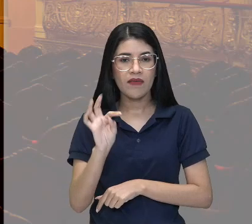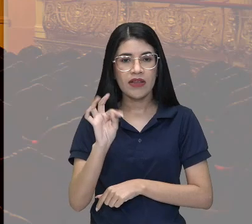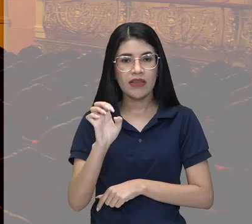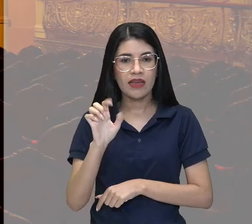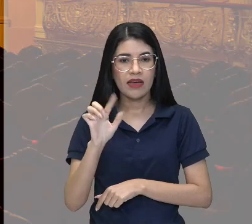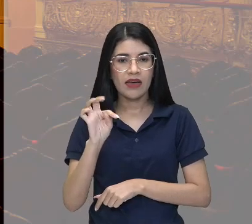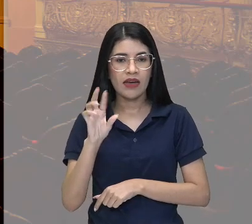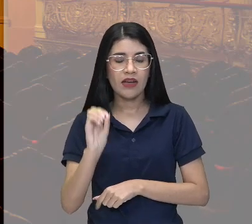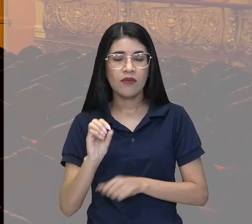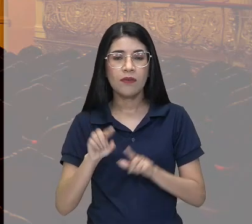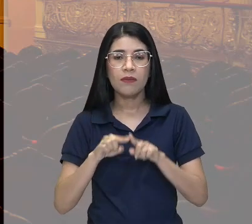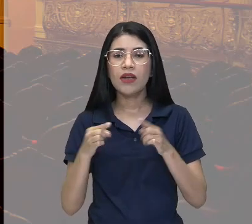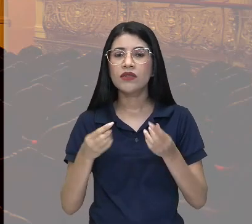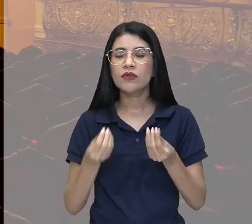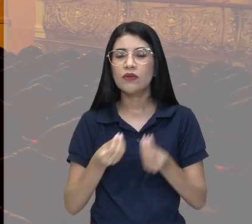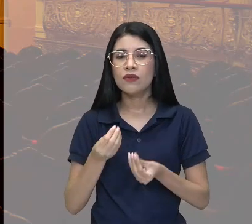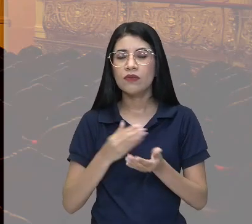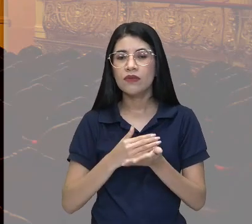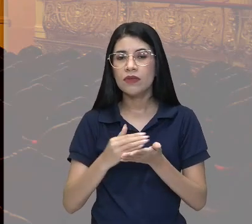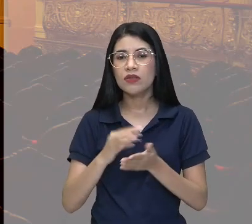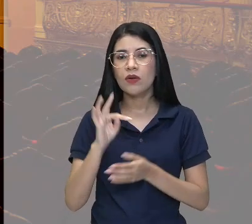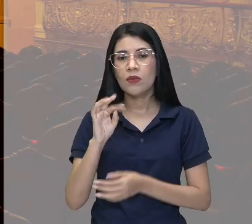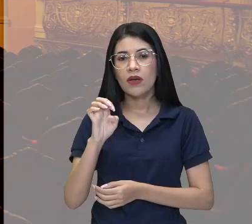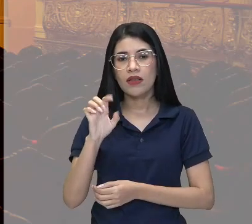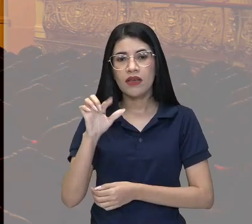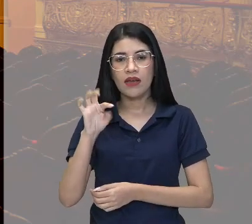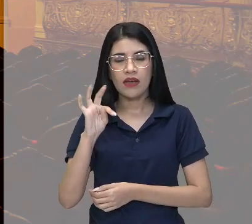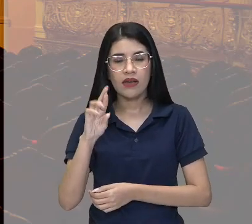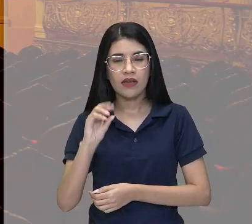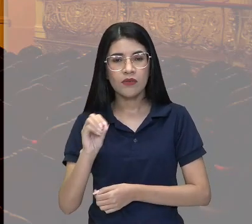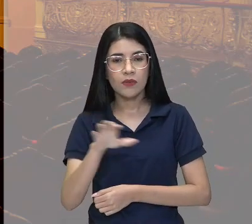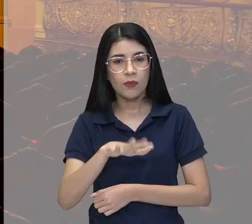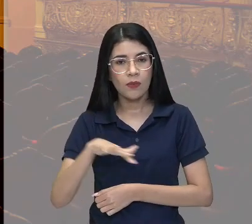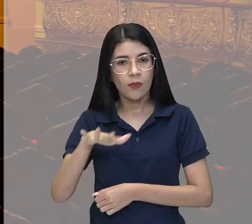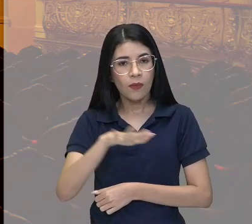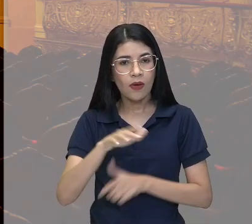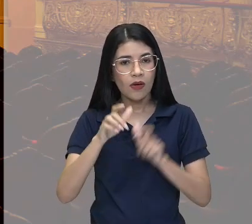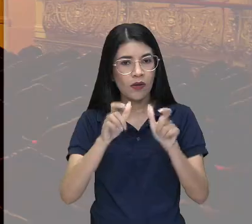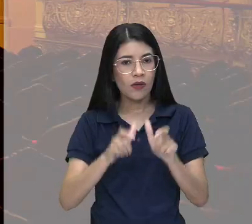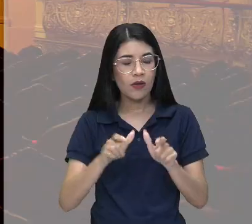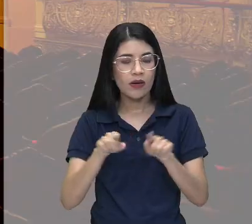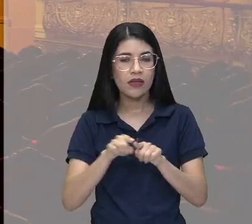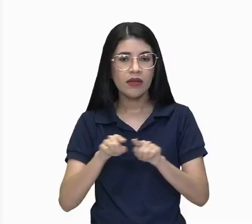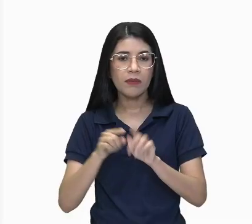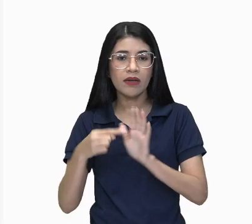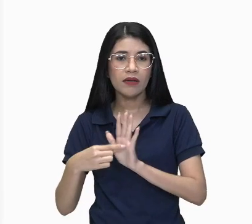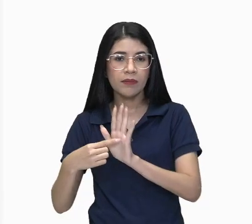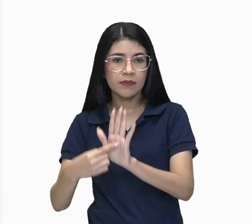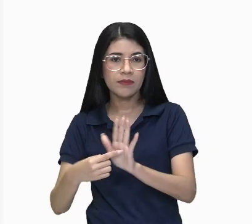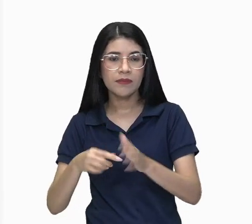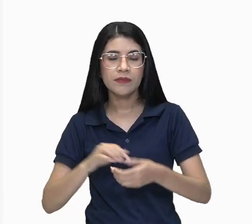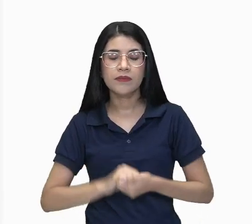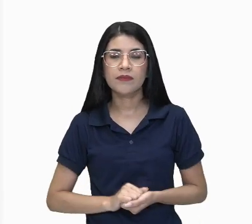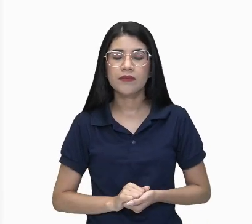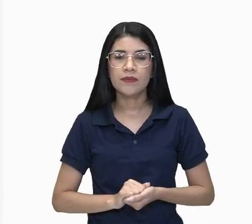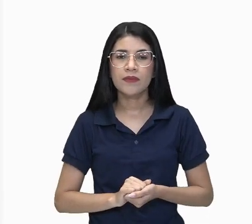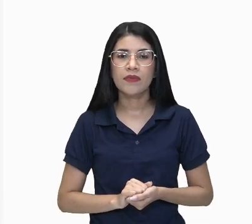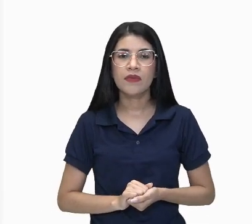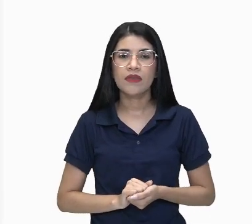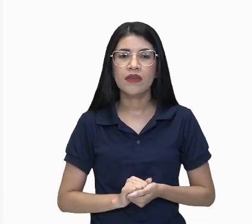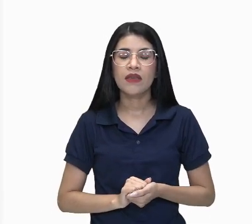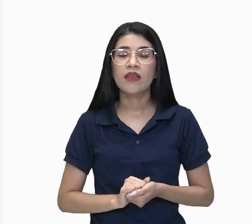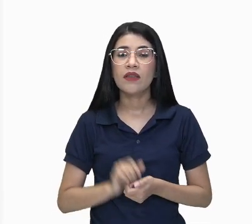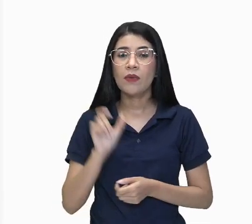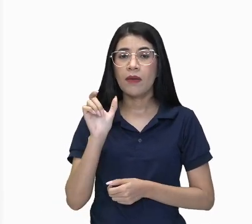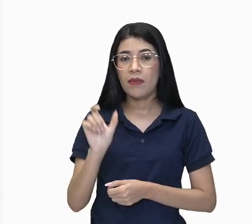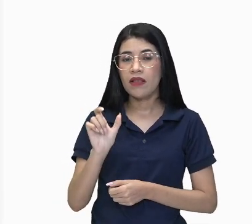essa palavra teatro enquanto espaço, enquanto encenação? Vamos ver? Então, o teatro é um